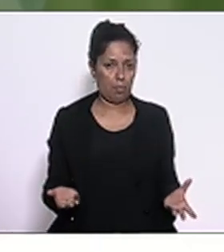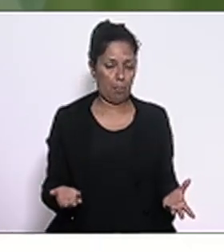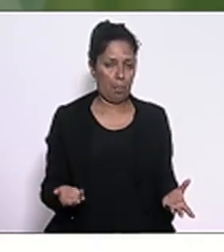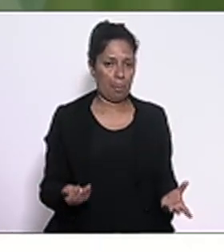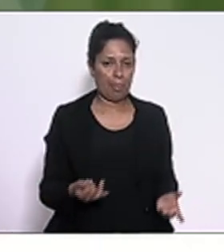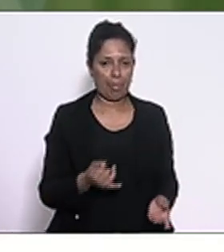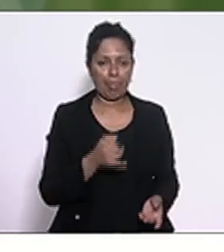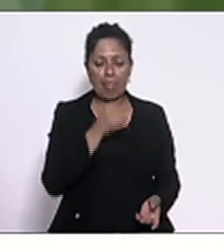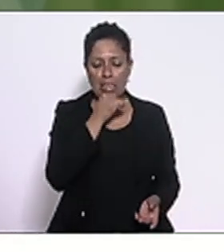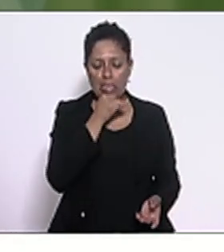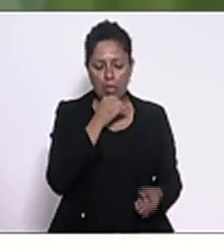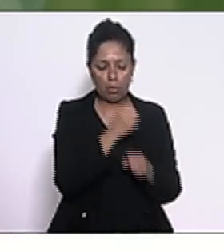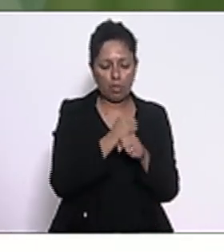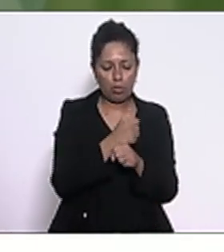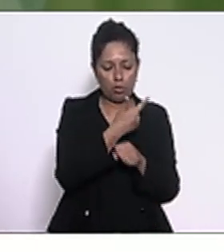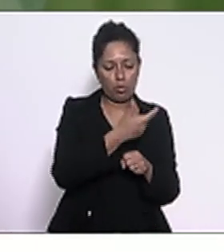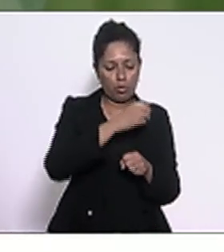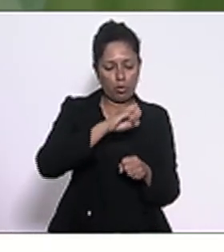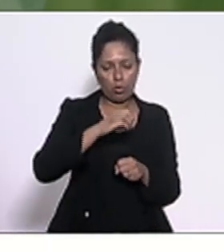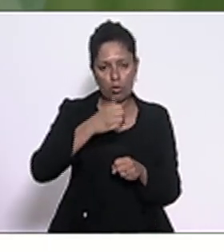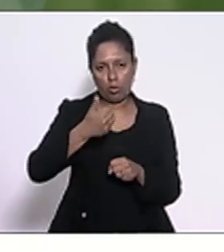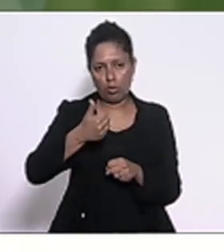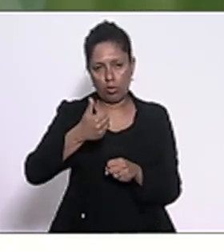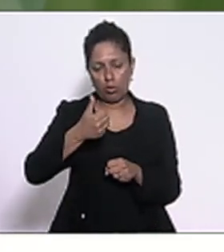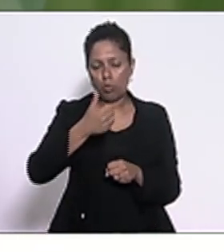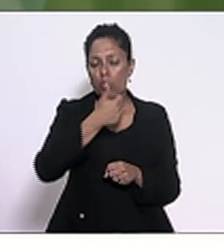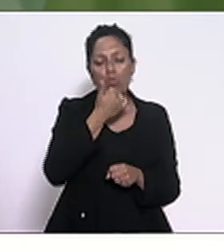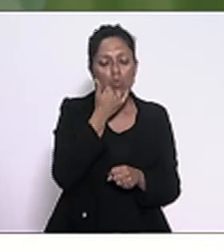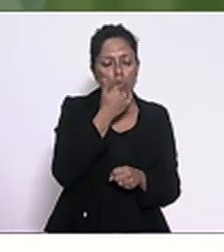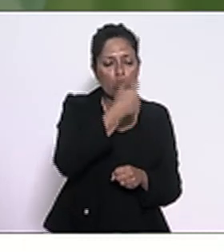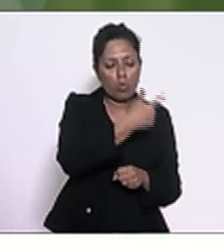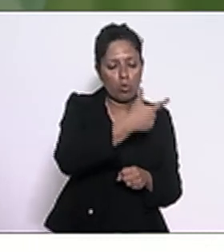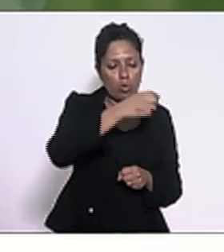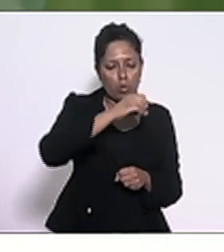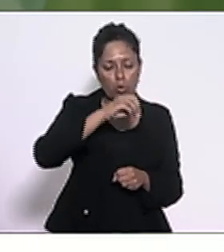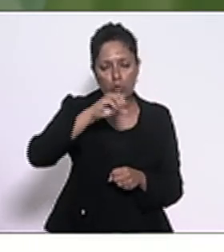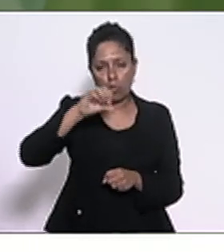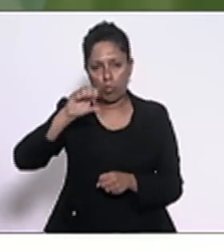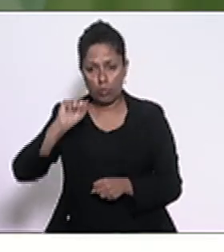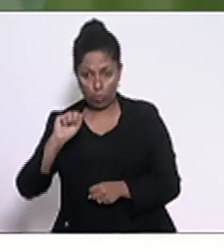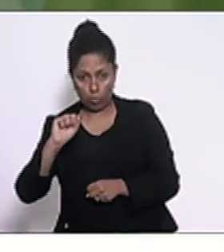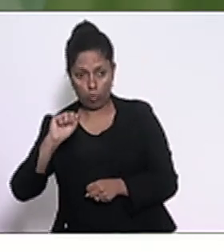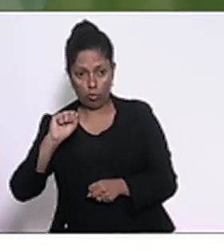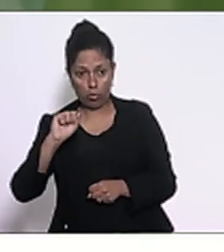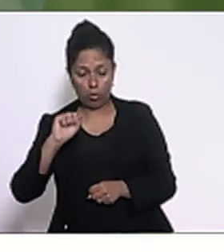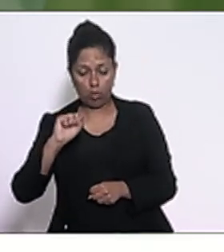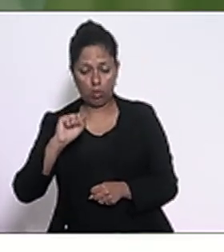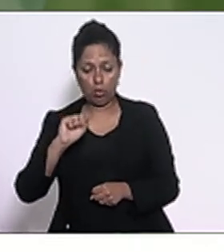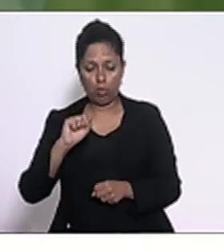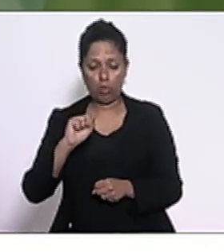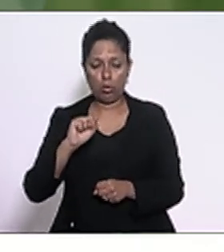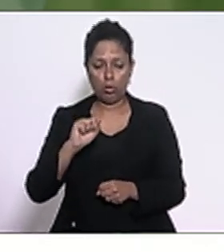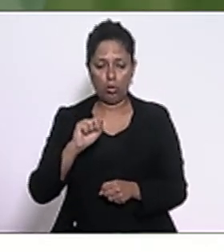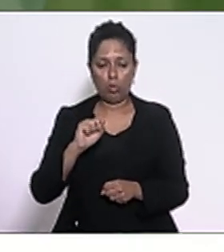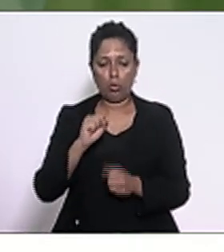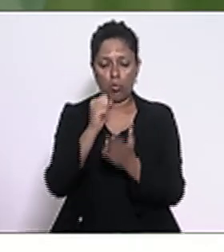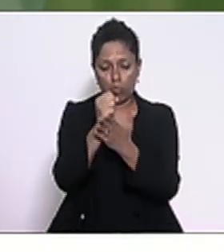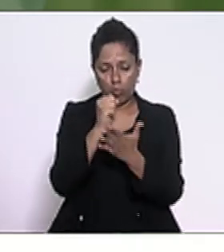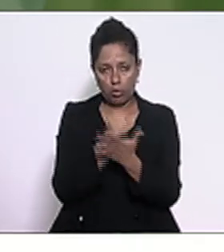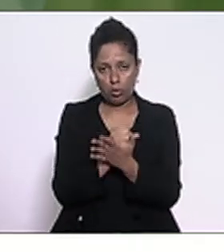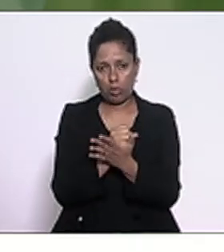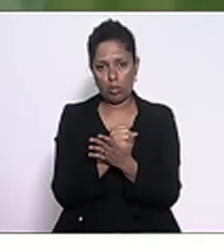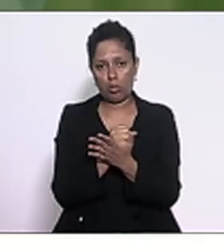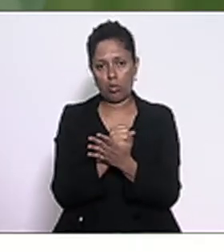Júlio, se eu estiver errado, em 2008, não é isso? E que transitou em julgado no